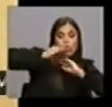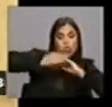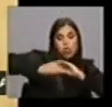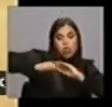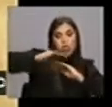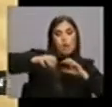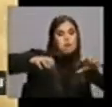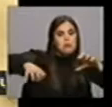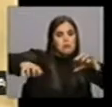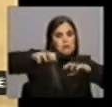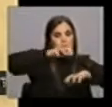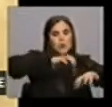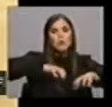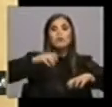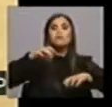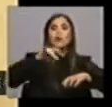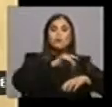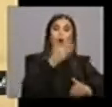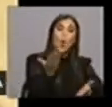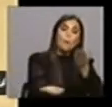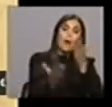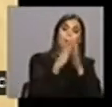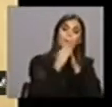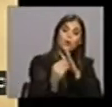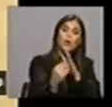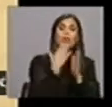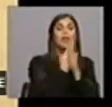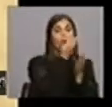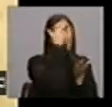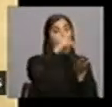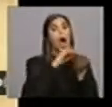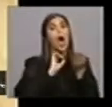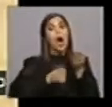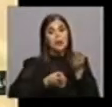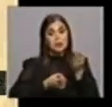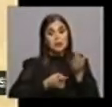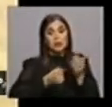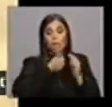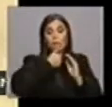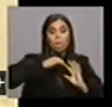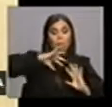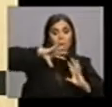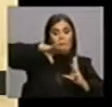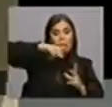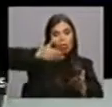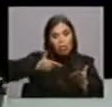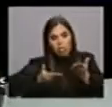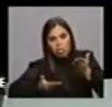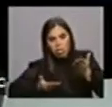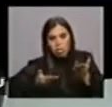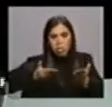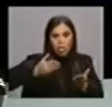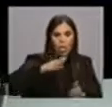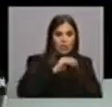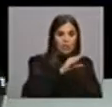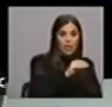superfície de Marte. E depois compararam com os seus modelos. E então chegaram a esta conclusão. Marte oscilou entre